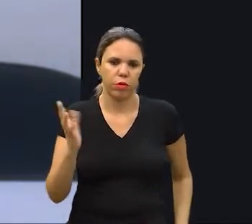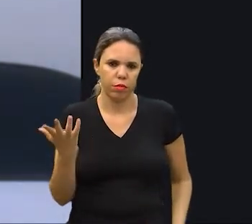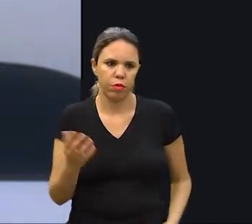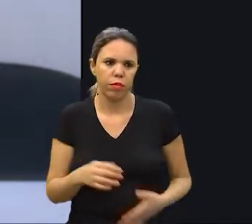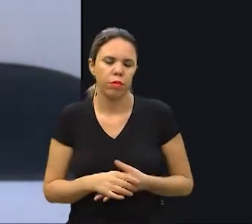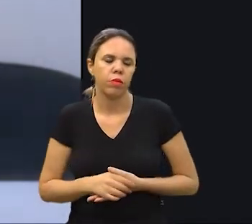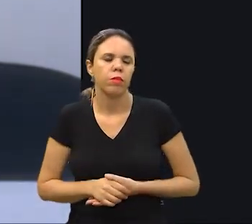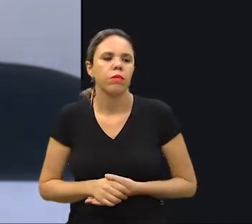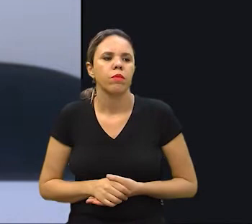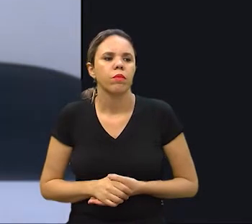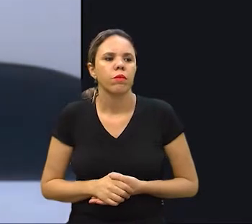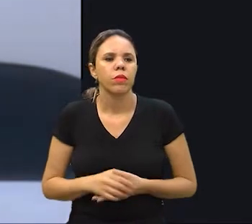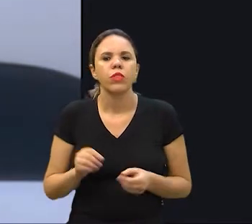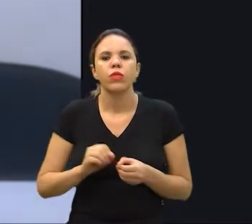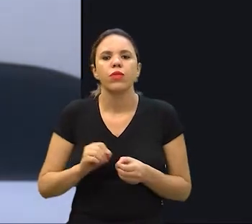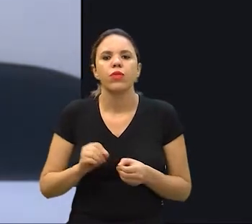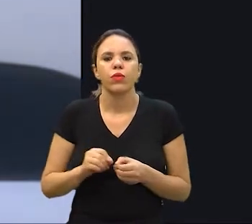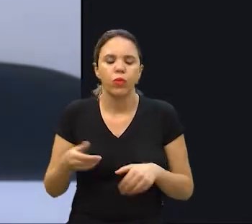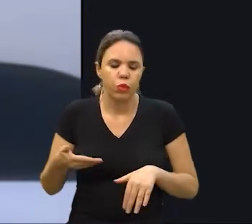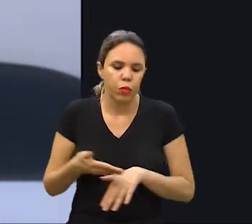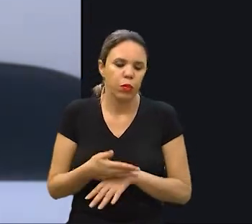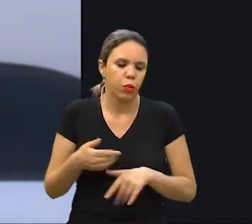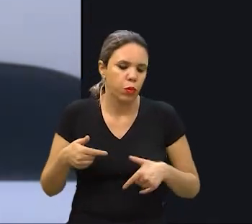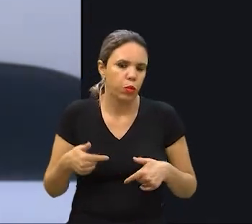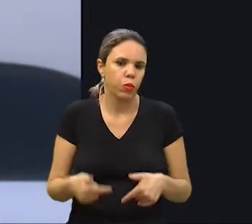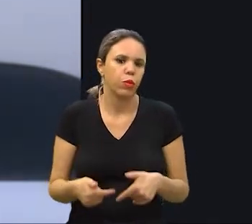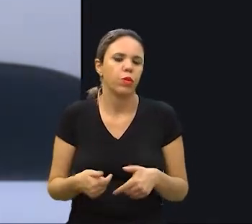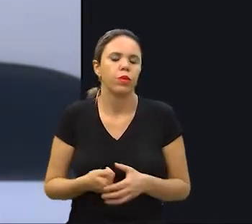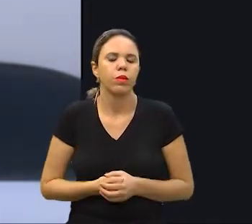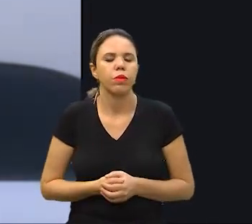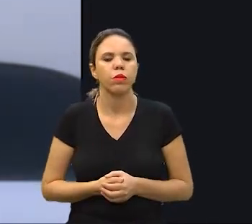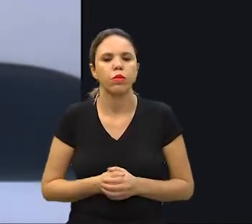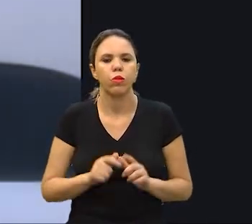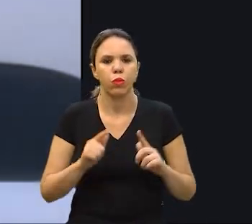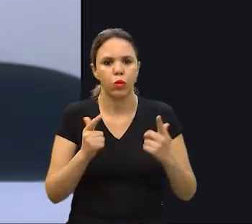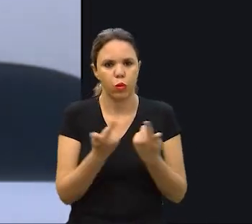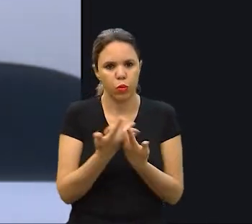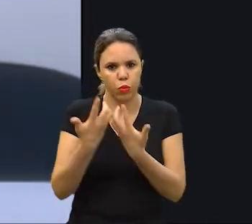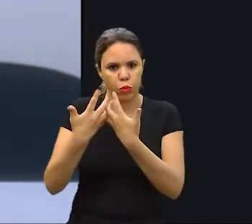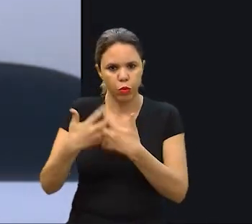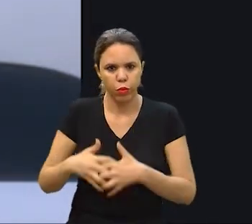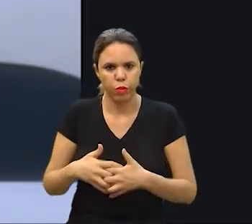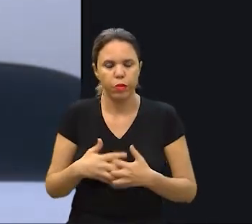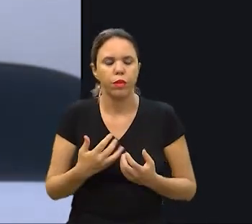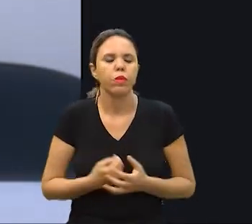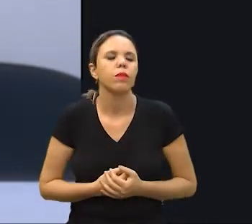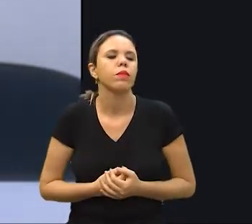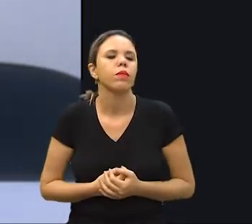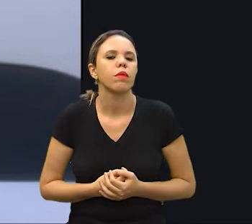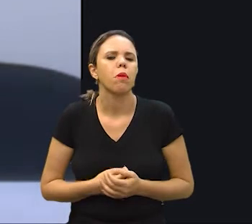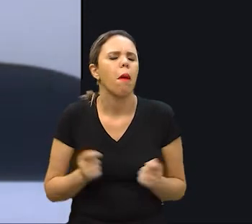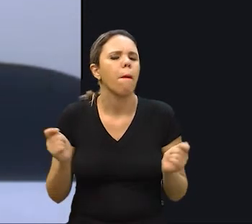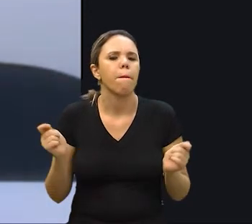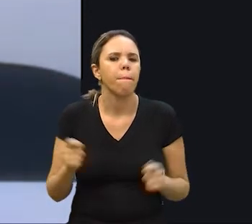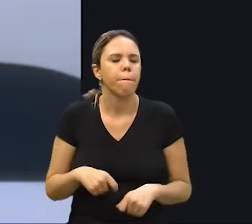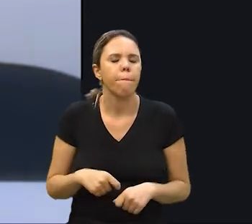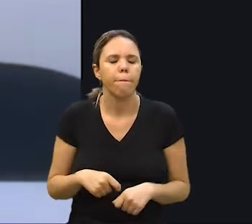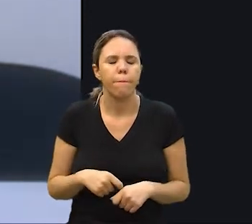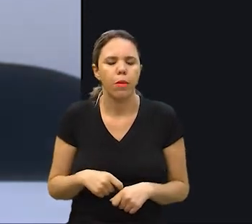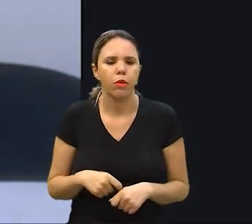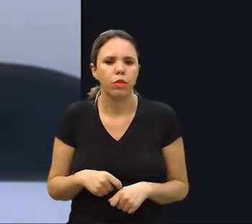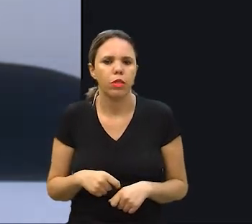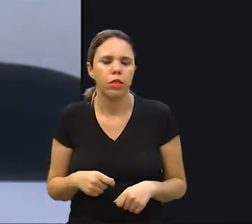67%. Quando se faz uma intervenção no grupo reflexivo, a possibilidade